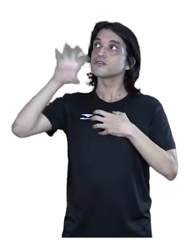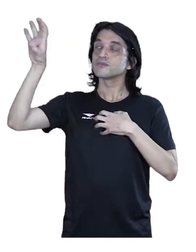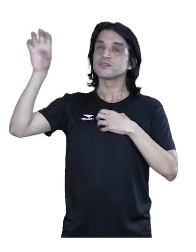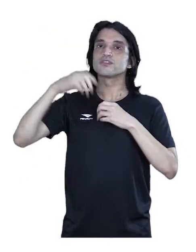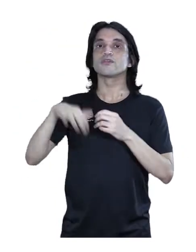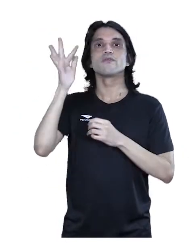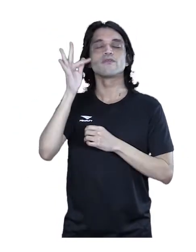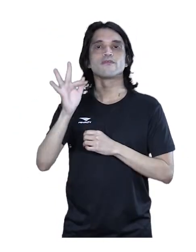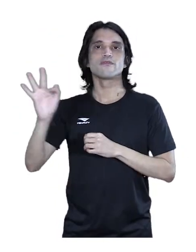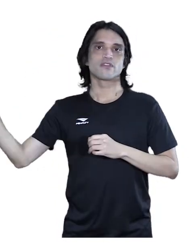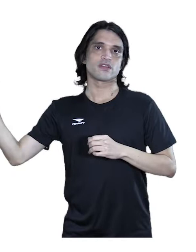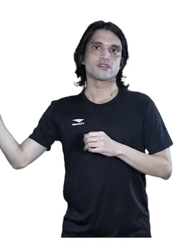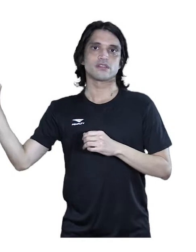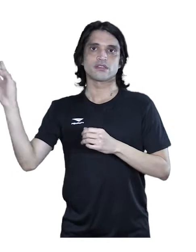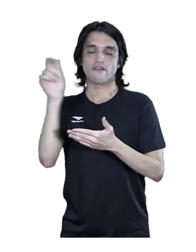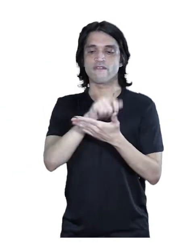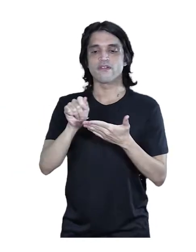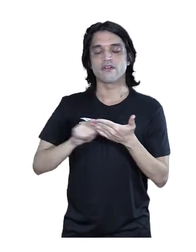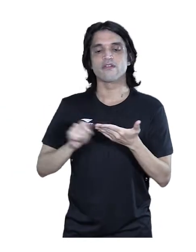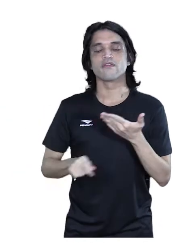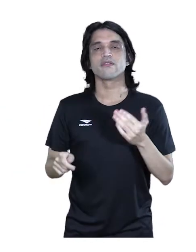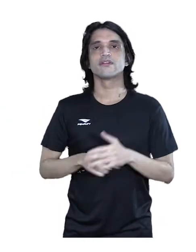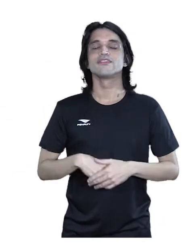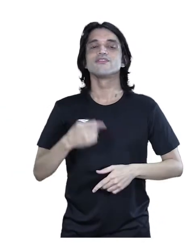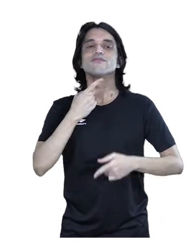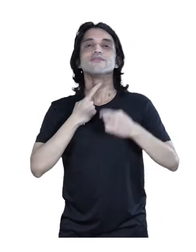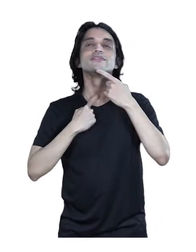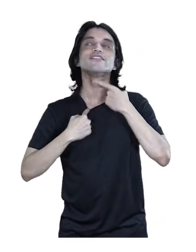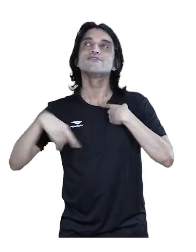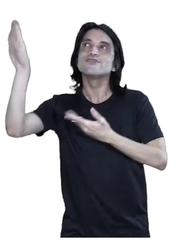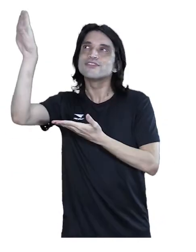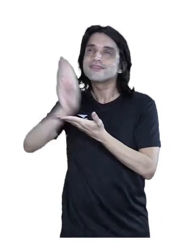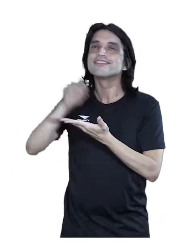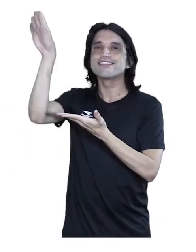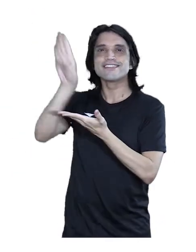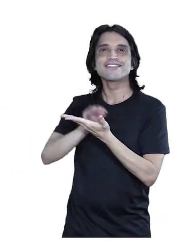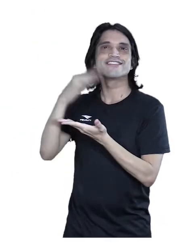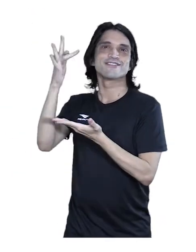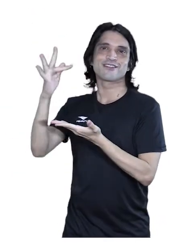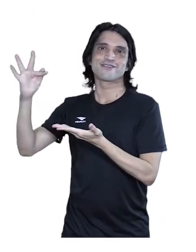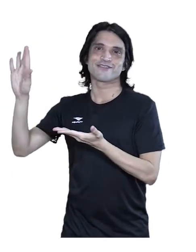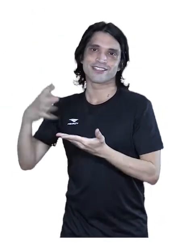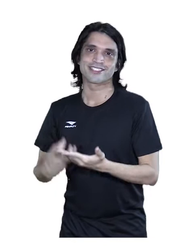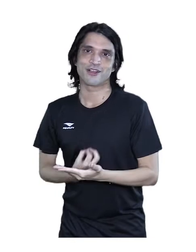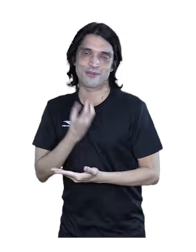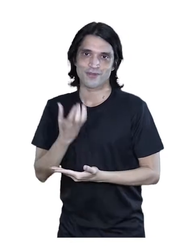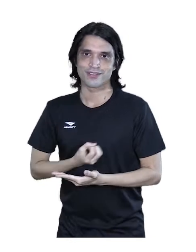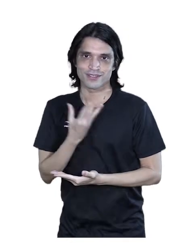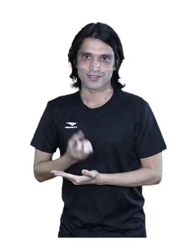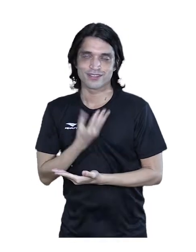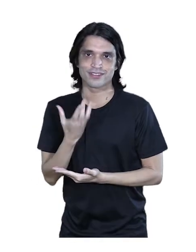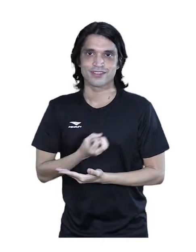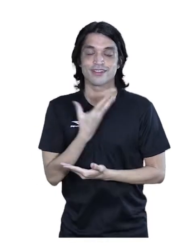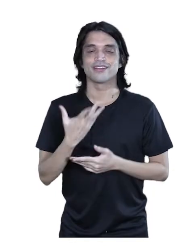Contemporain, mostrando um desejo de imitação por parte dos escritores brasileiros da poesia francesa. Mas